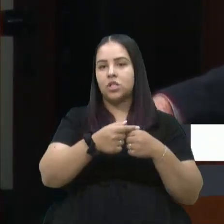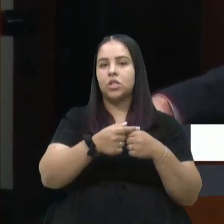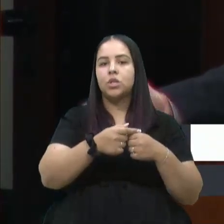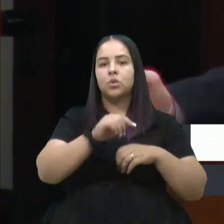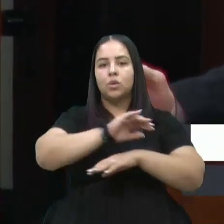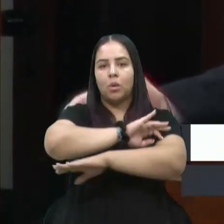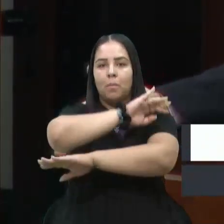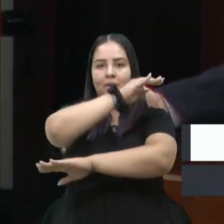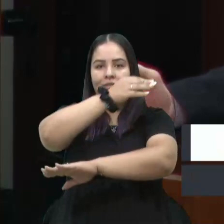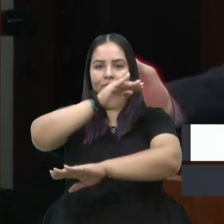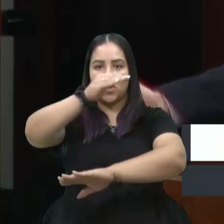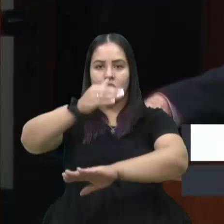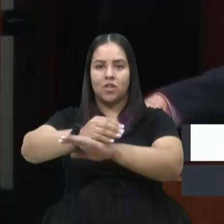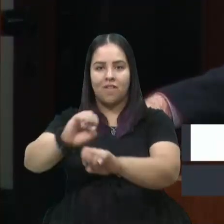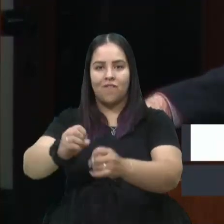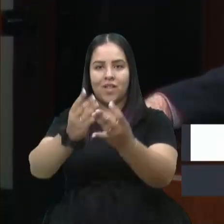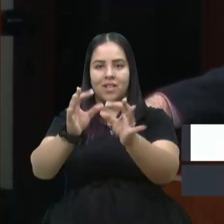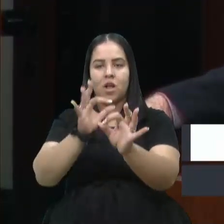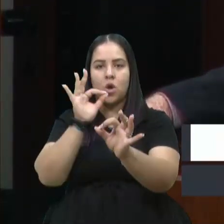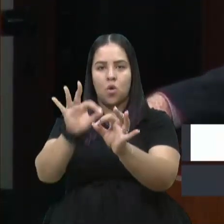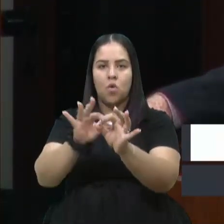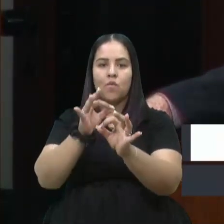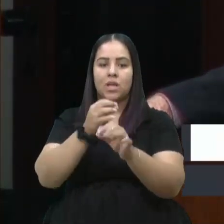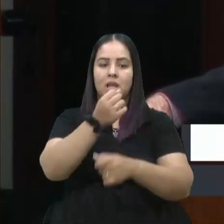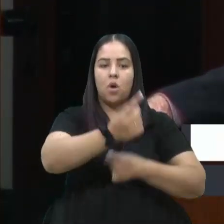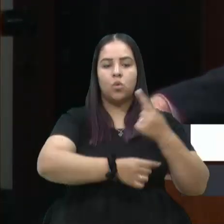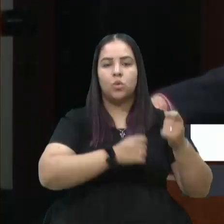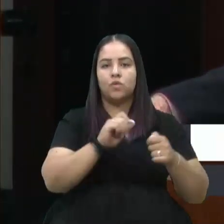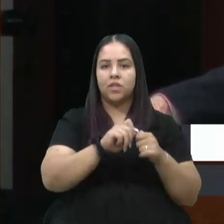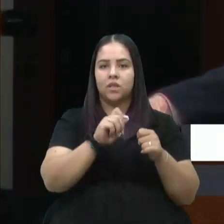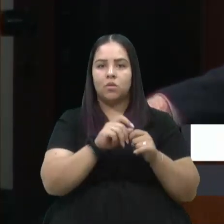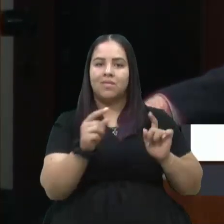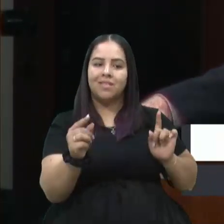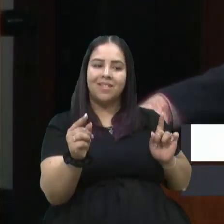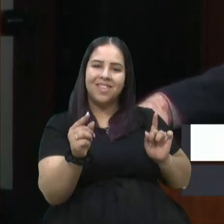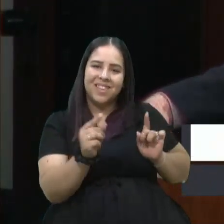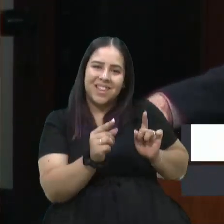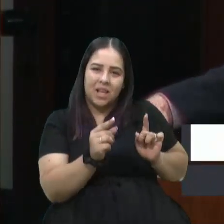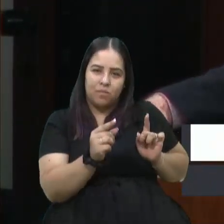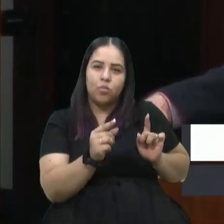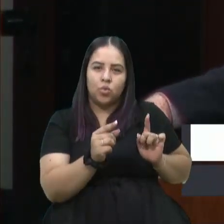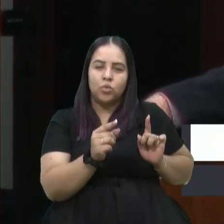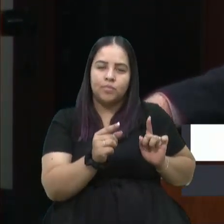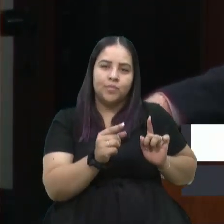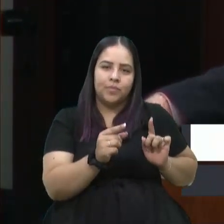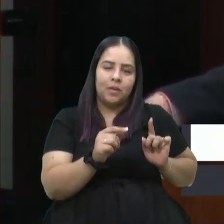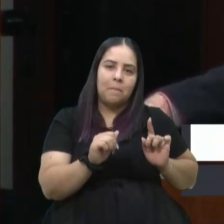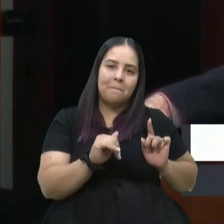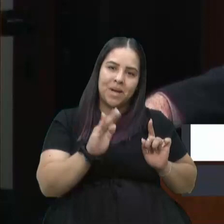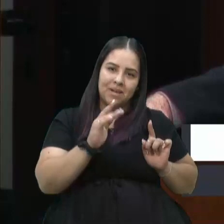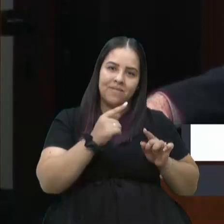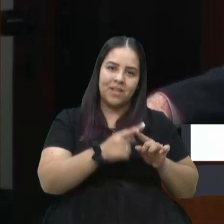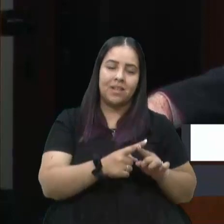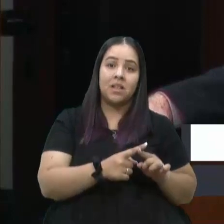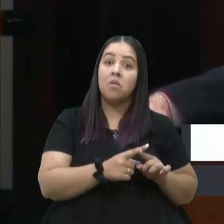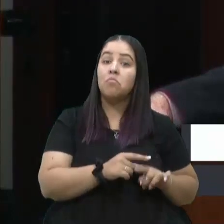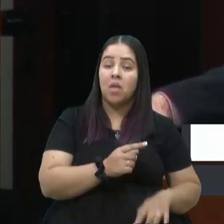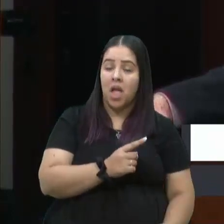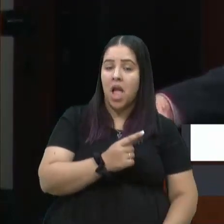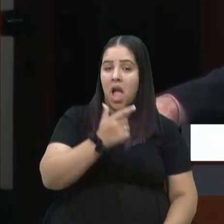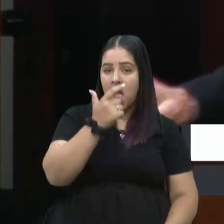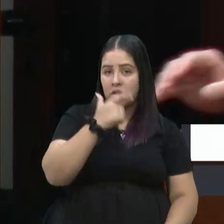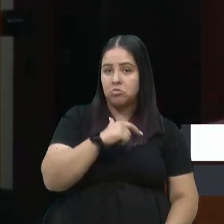canteiros, fazer num tempo mais reduzido. Eu achei isso muito oportuno, muito